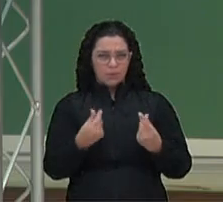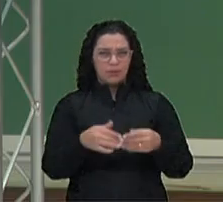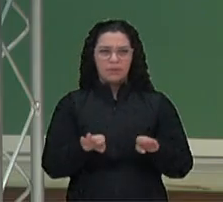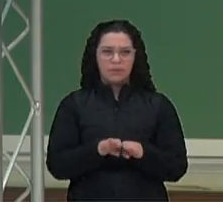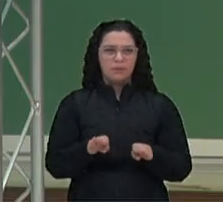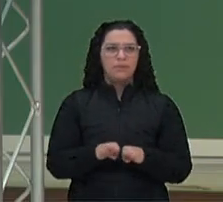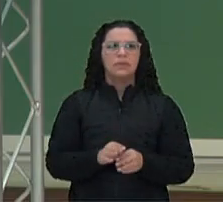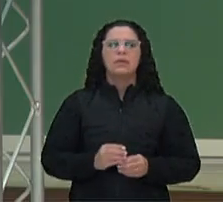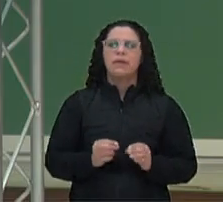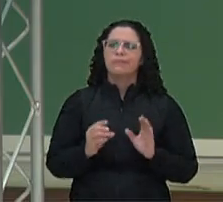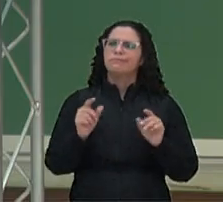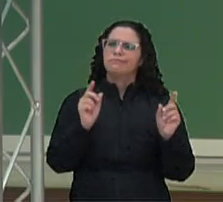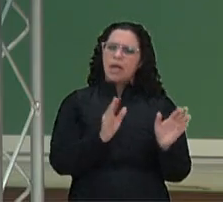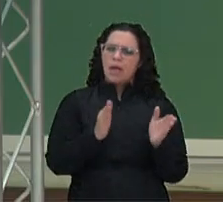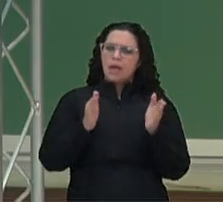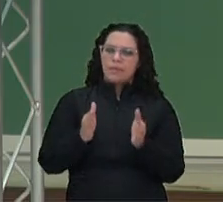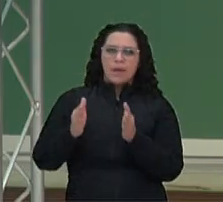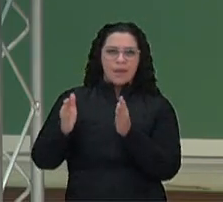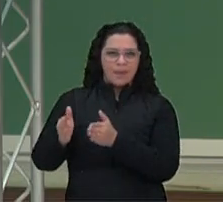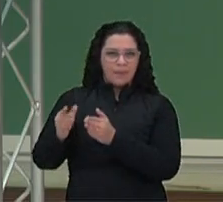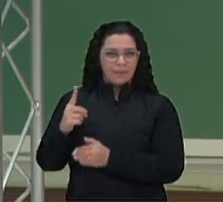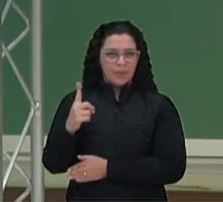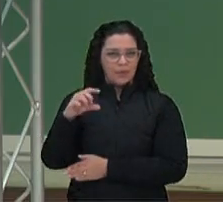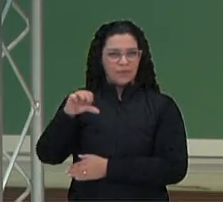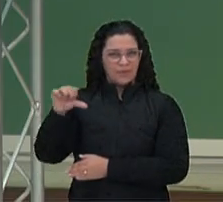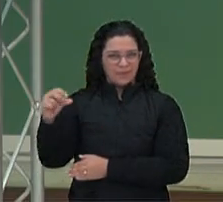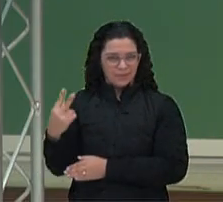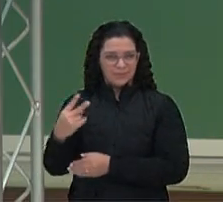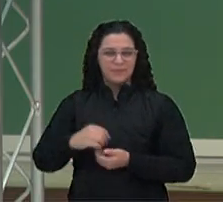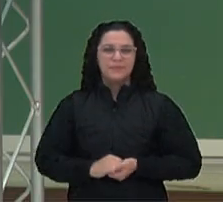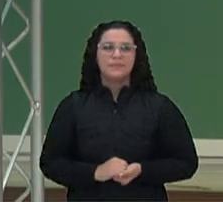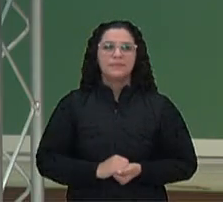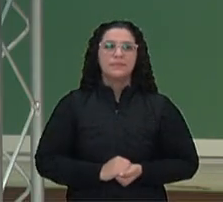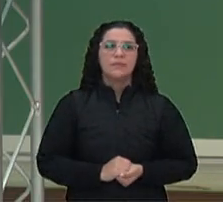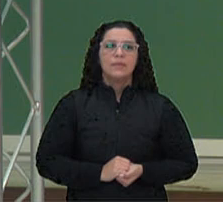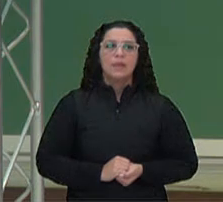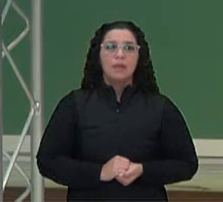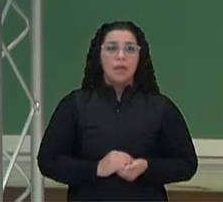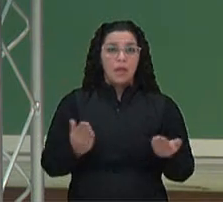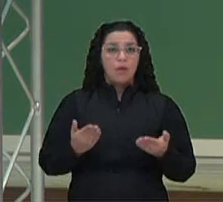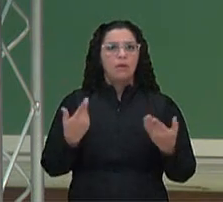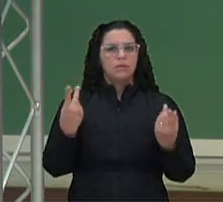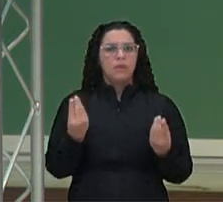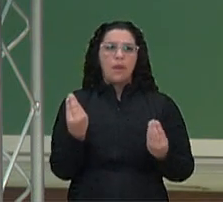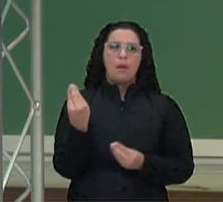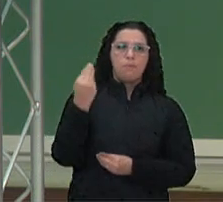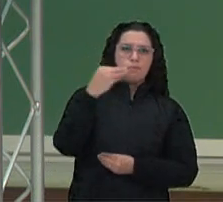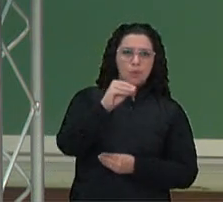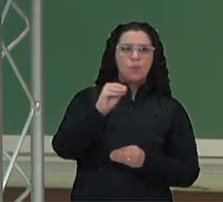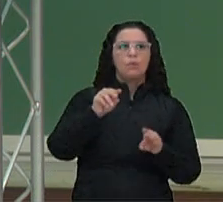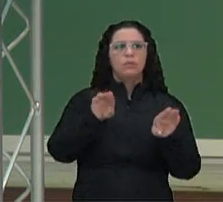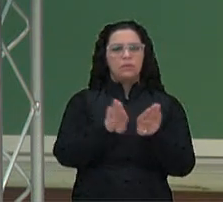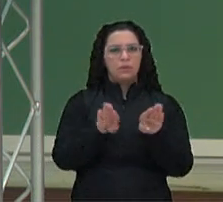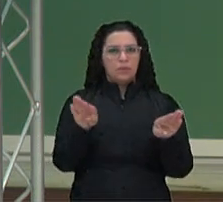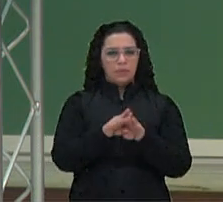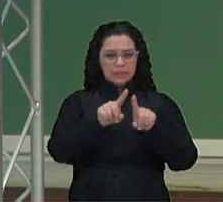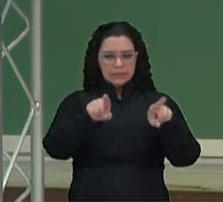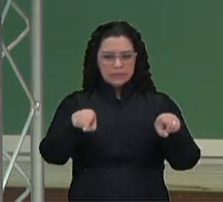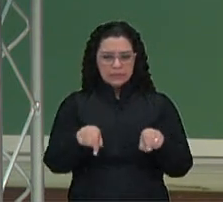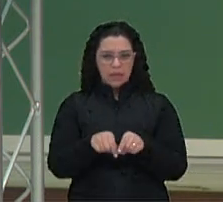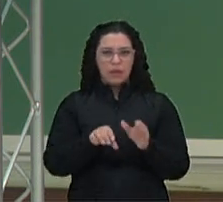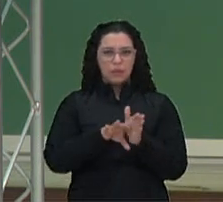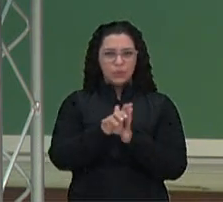was invented in 1992. Tá? De qualquer forma, tudo isso vai estar disponível para vocês no Classroom para rever.